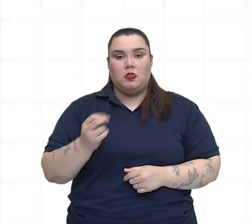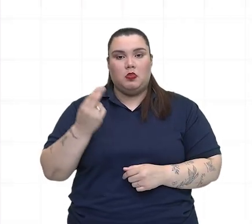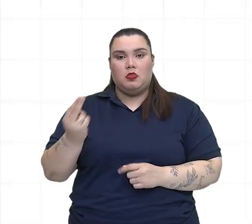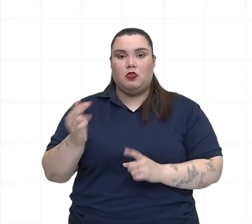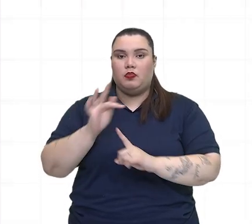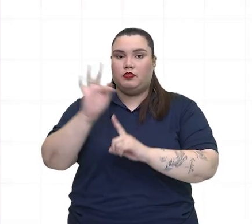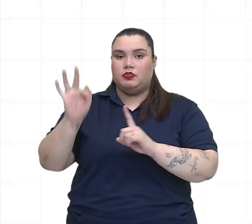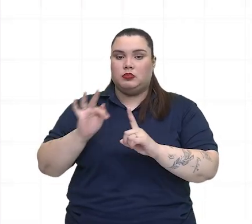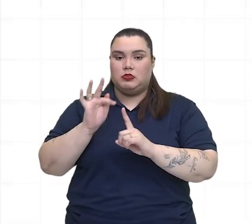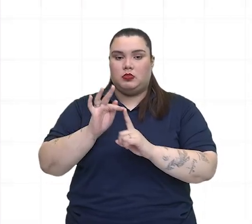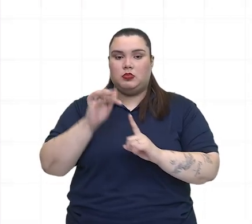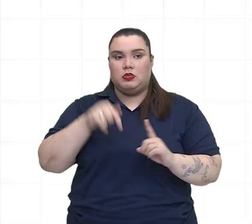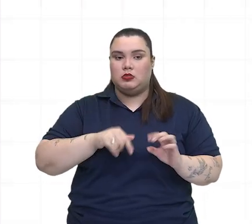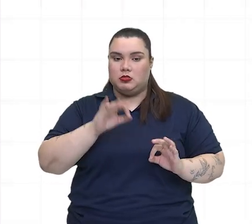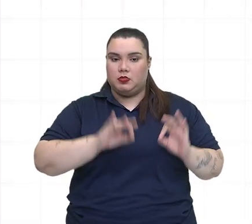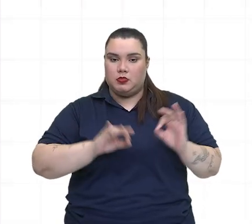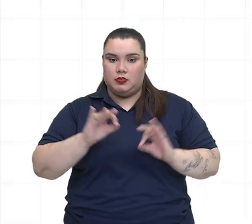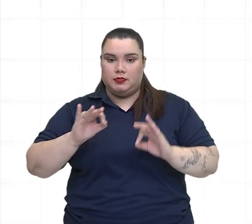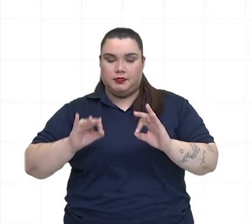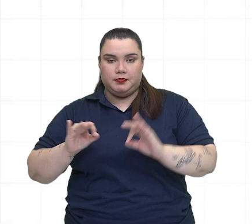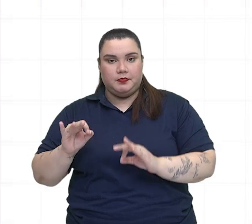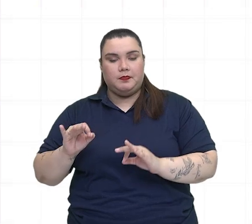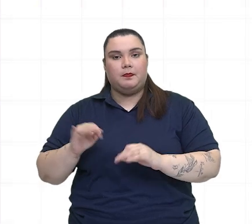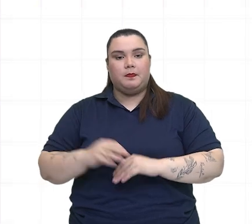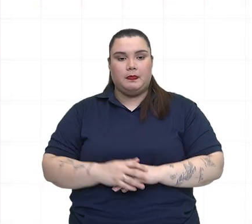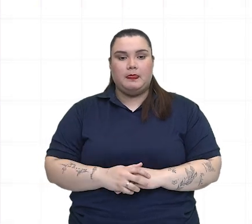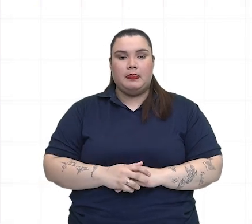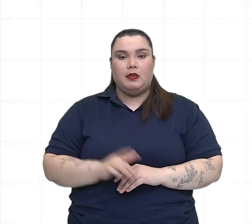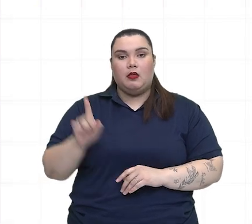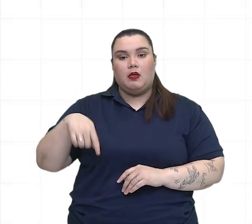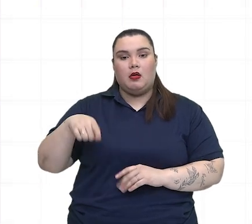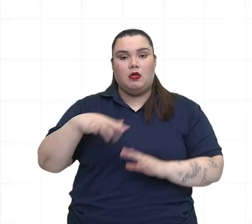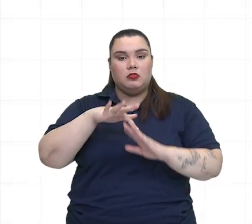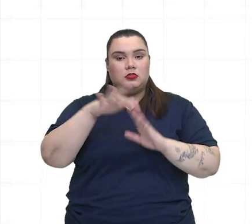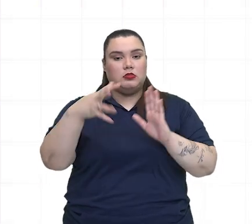ou função do processo.